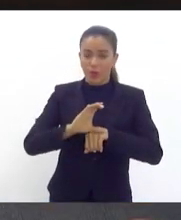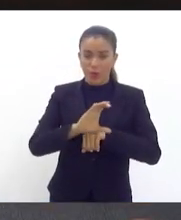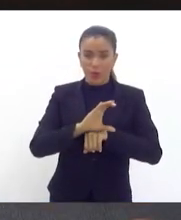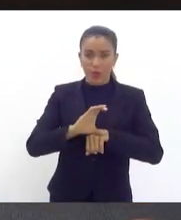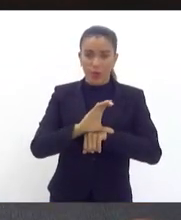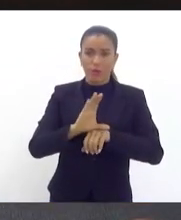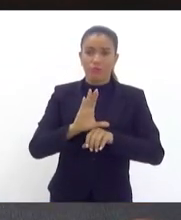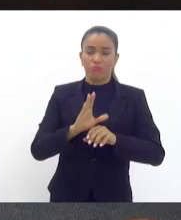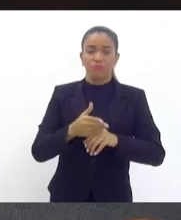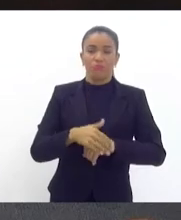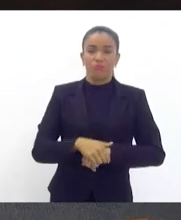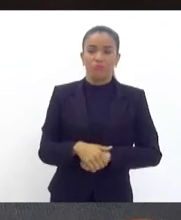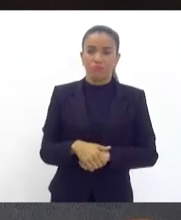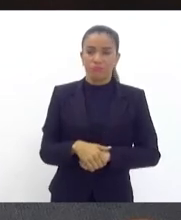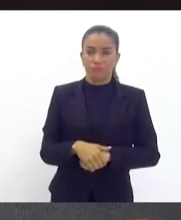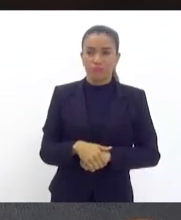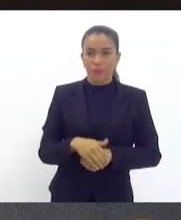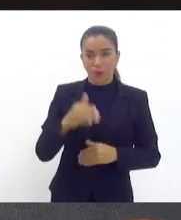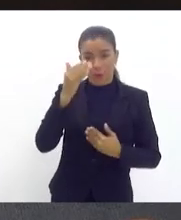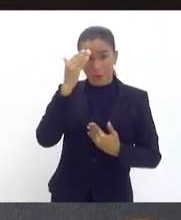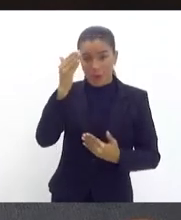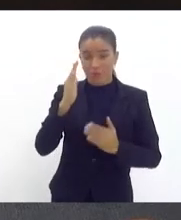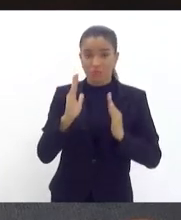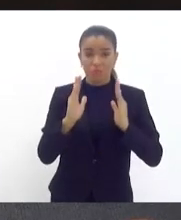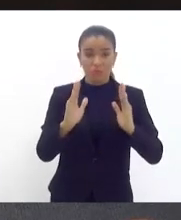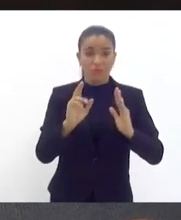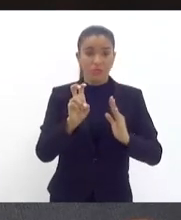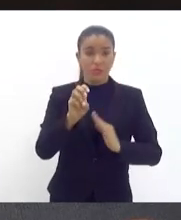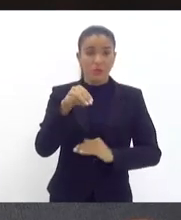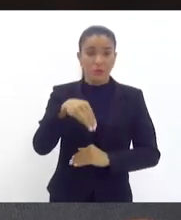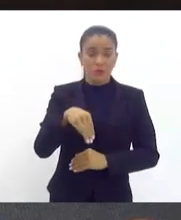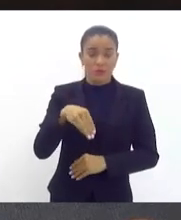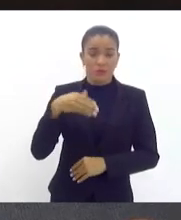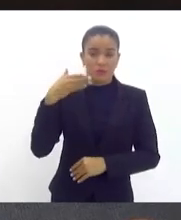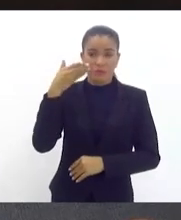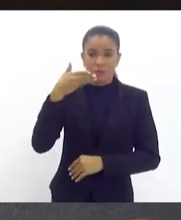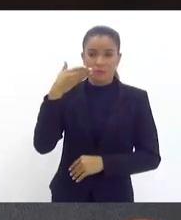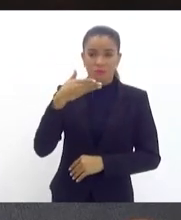Muito obrigado pela presença Senhor Jaime o senhor dispõe de 5 minutos